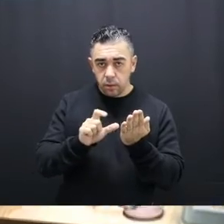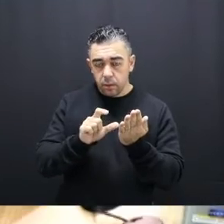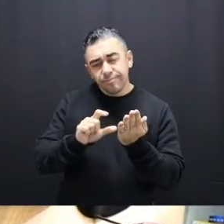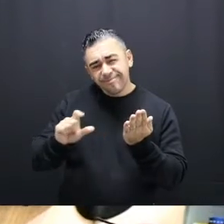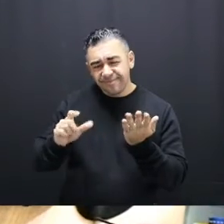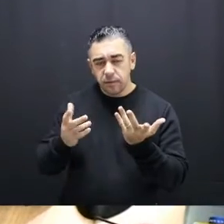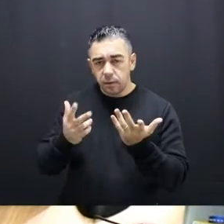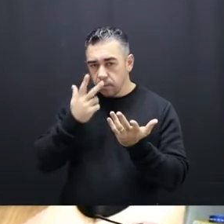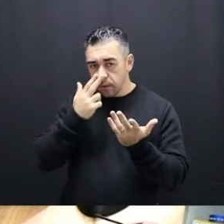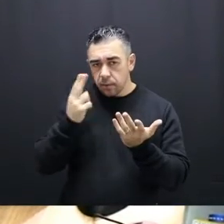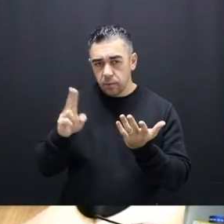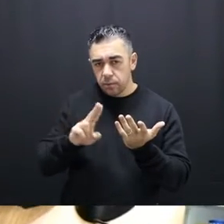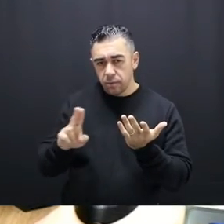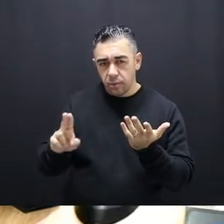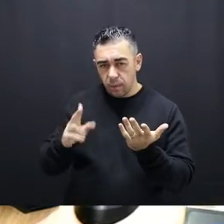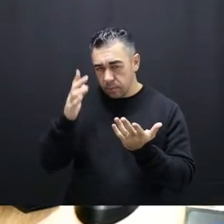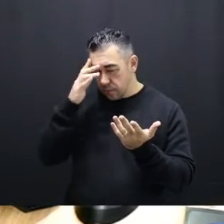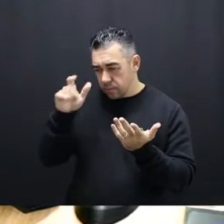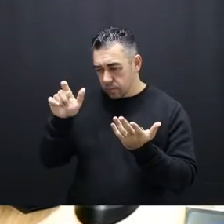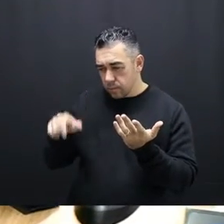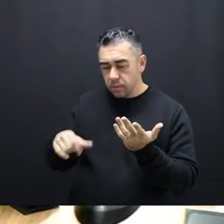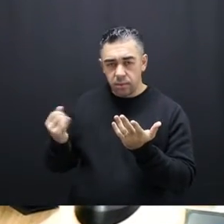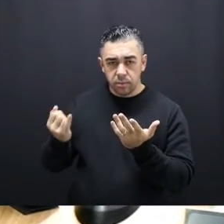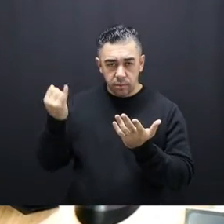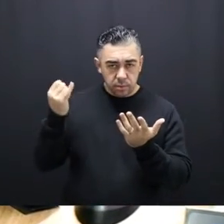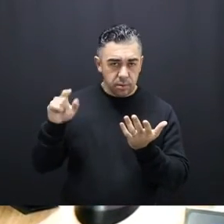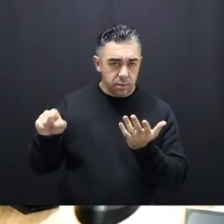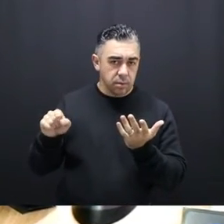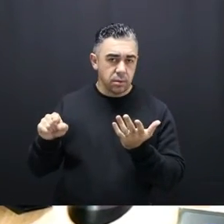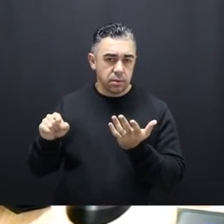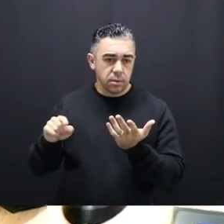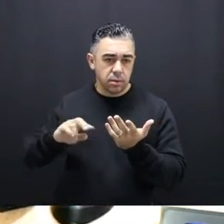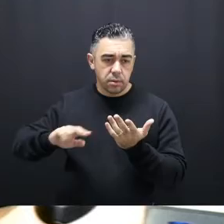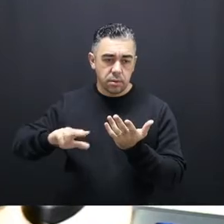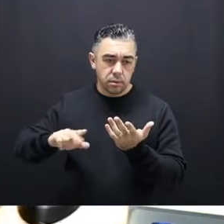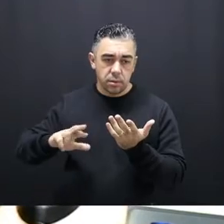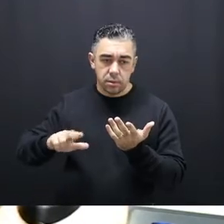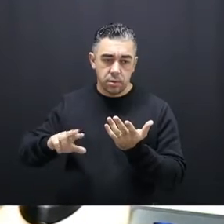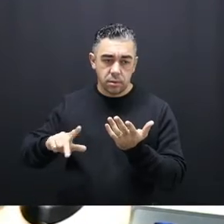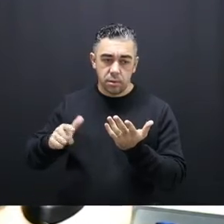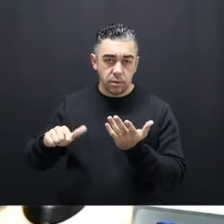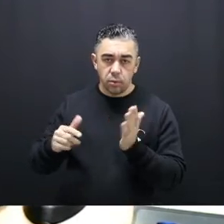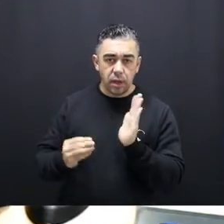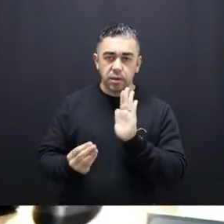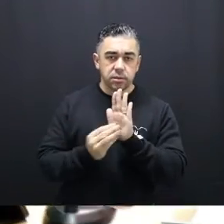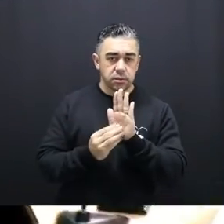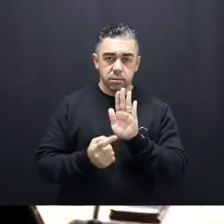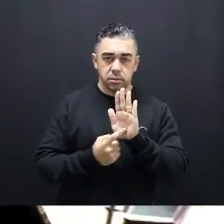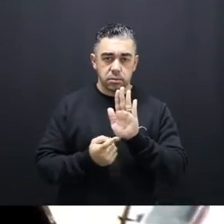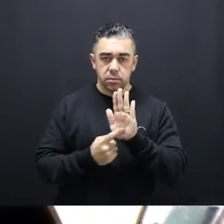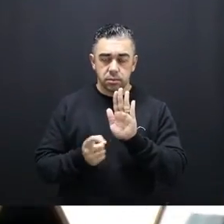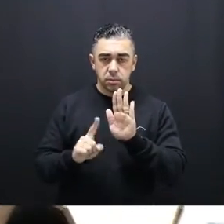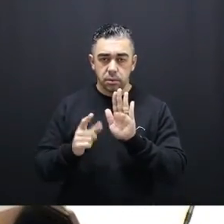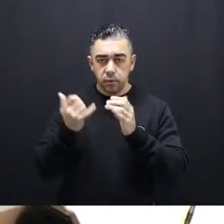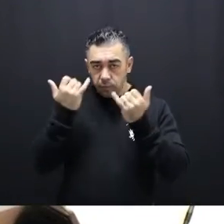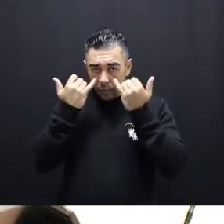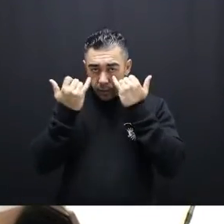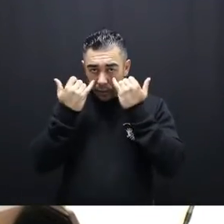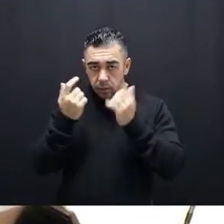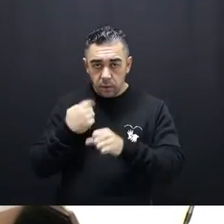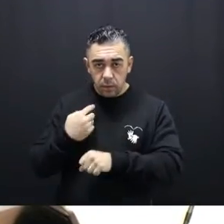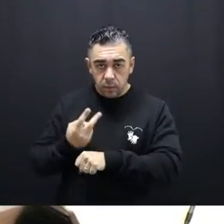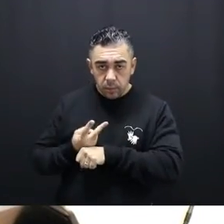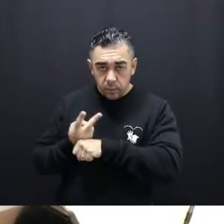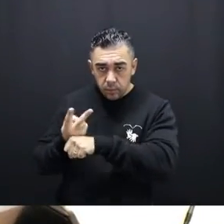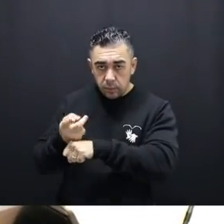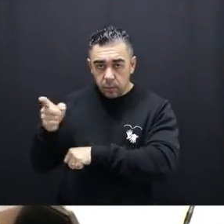porque vai aparecer nome importante da cidade que ele tá atrás desse contato que não sair não está escrito aí essa formação só consegui buscar